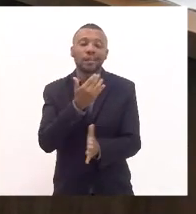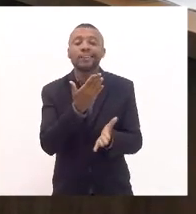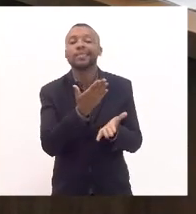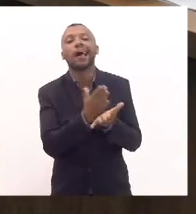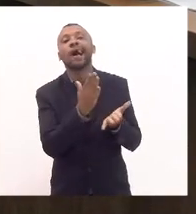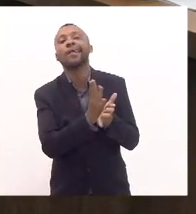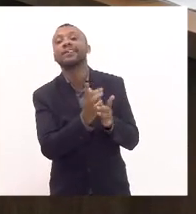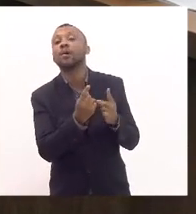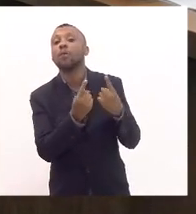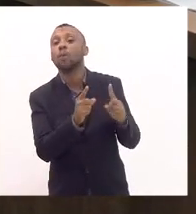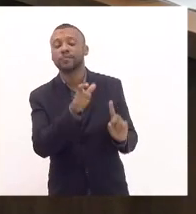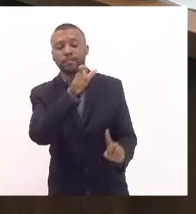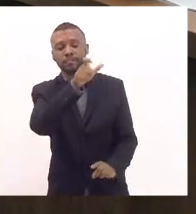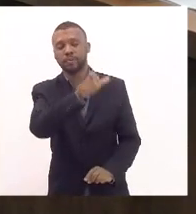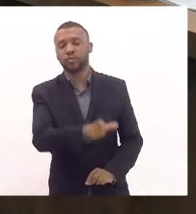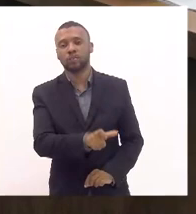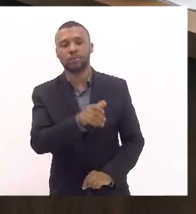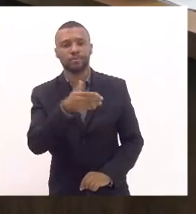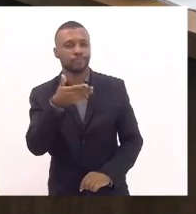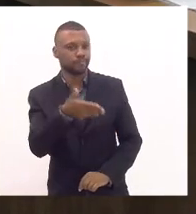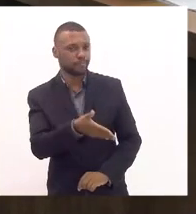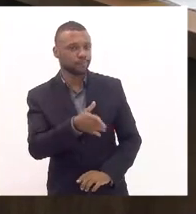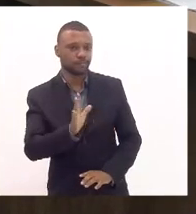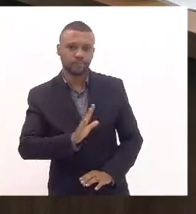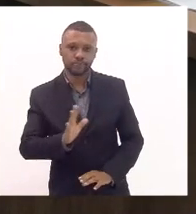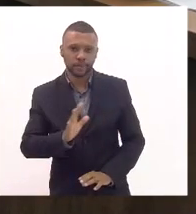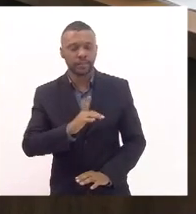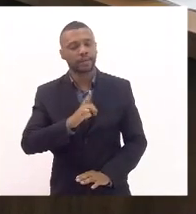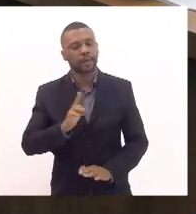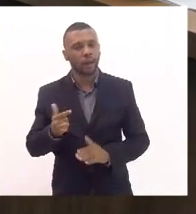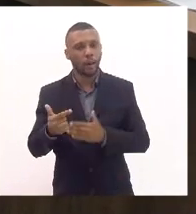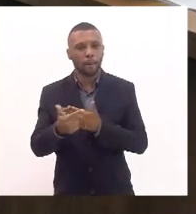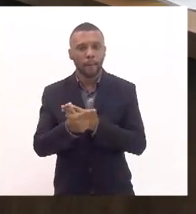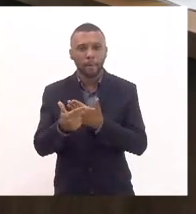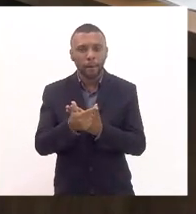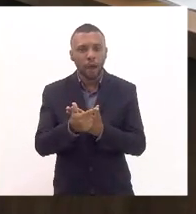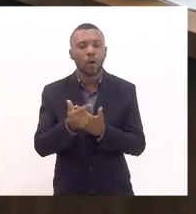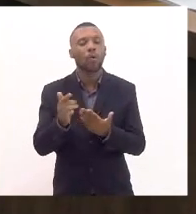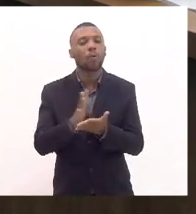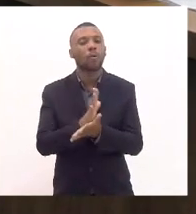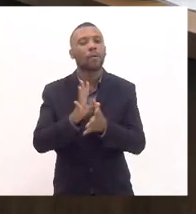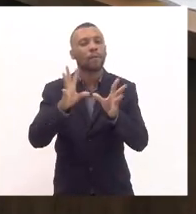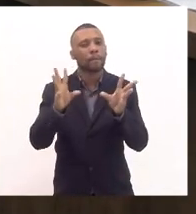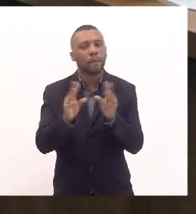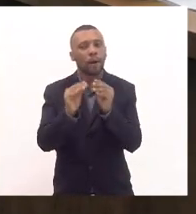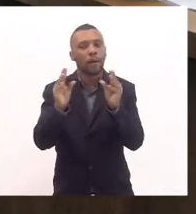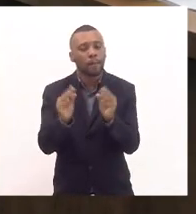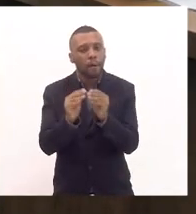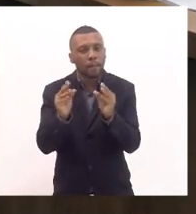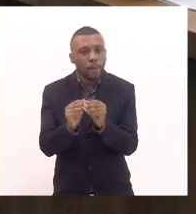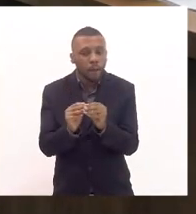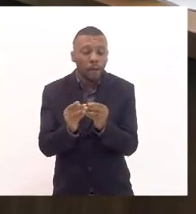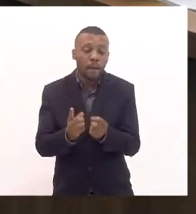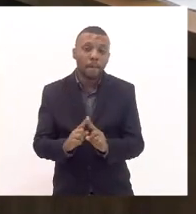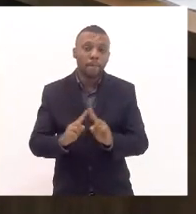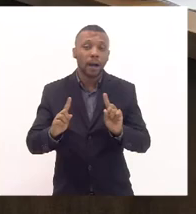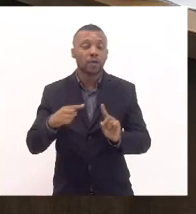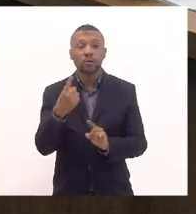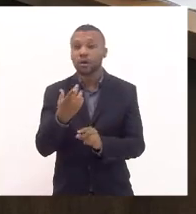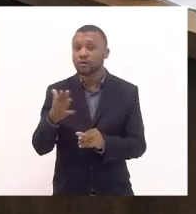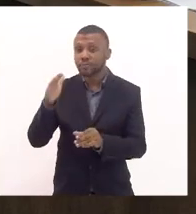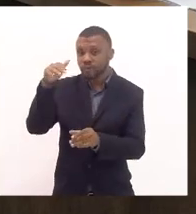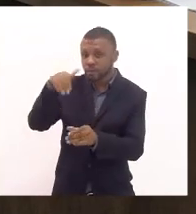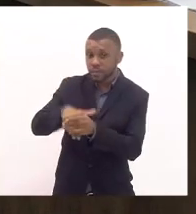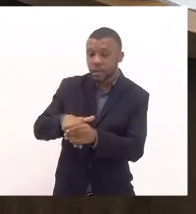Dr Murilo né você deixou lá uma um papel com as considerações mas o que nós estamos